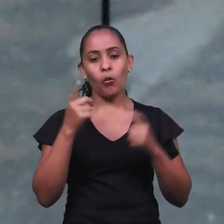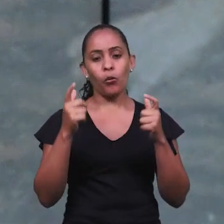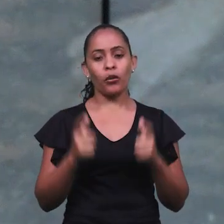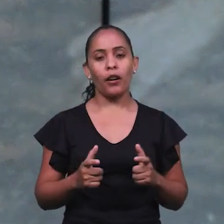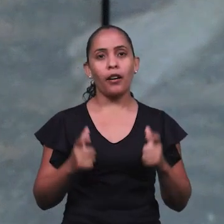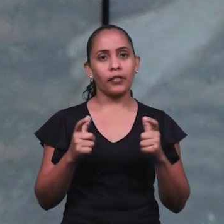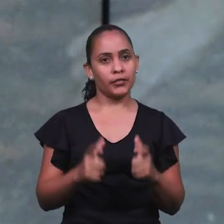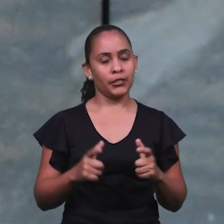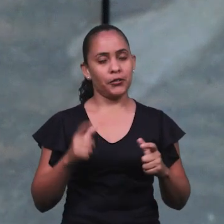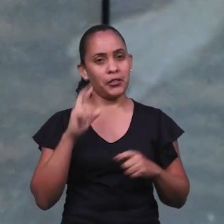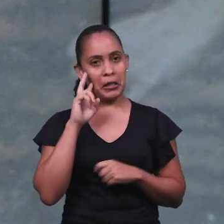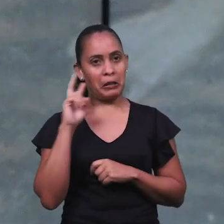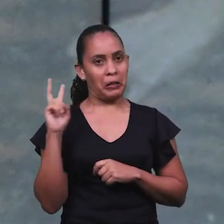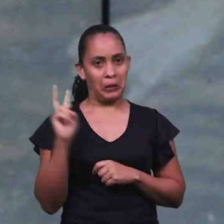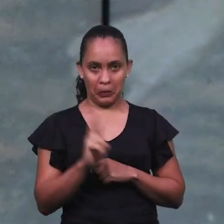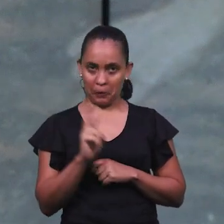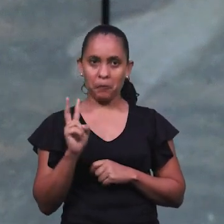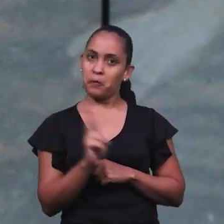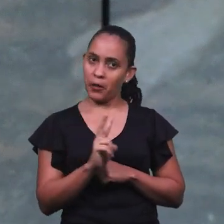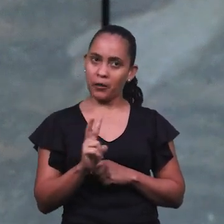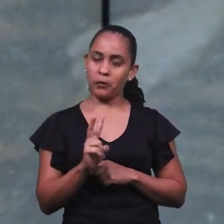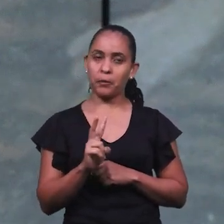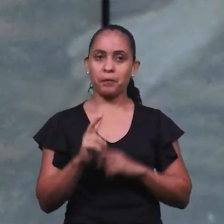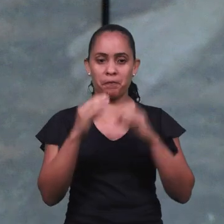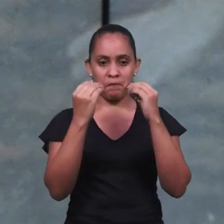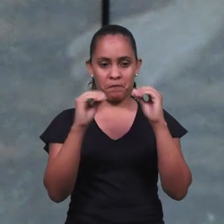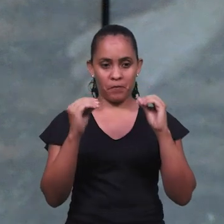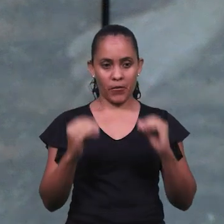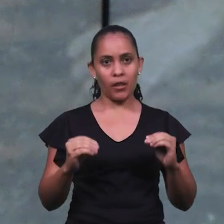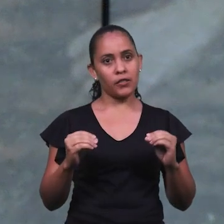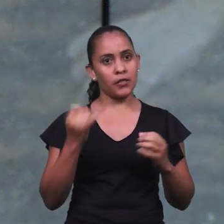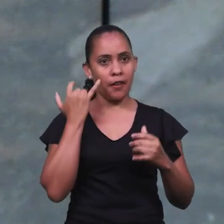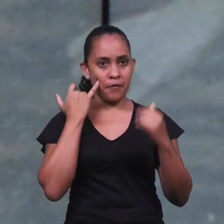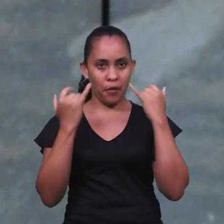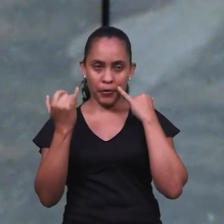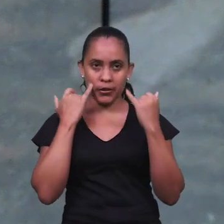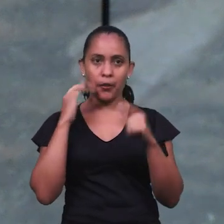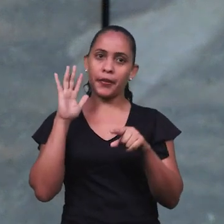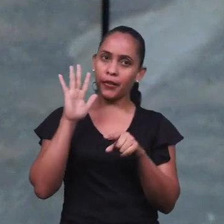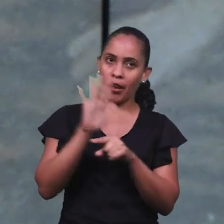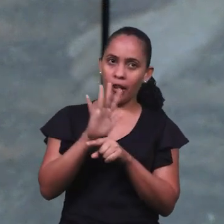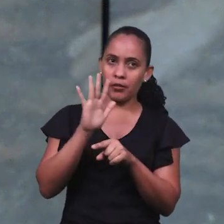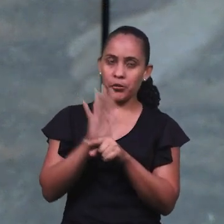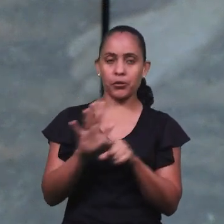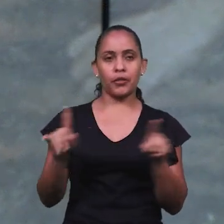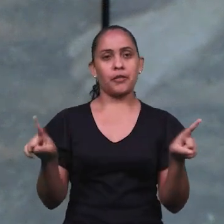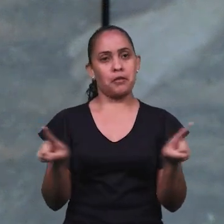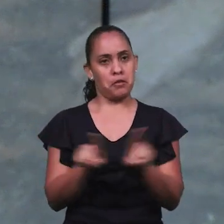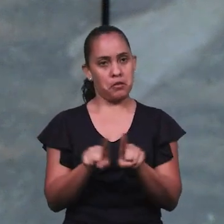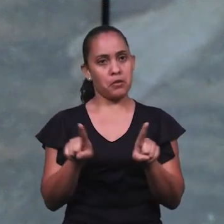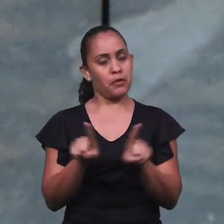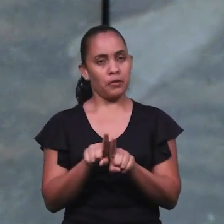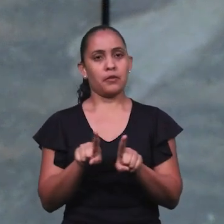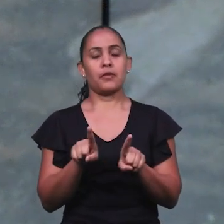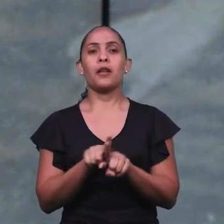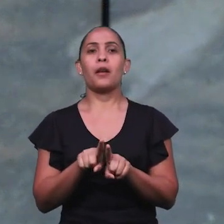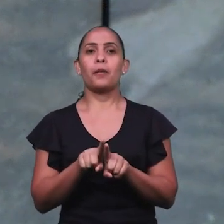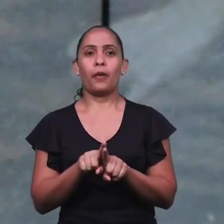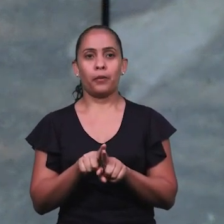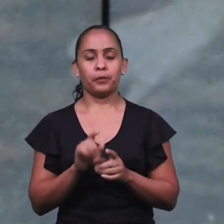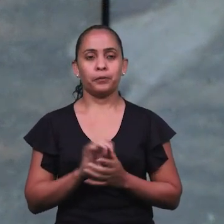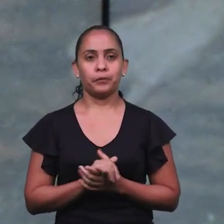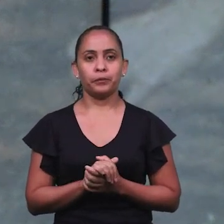onde que você está assistindo o programa de hoje, vai lá nos comentários, coloca essa informação, isso ajuda a potencializar